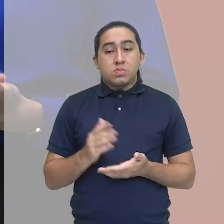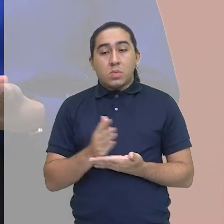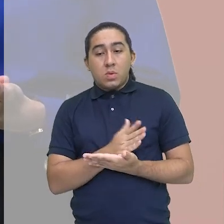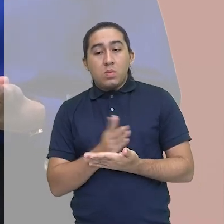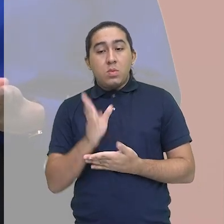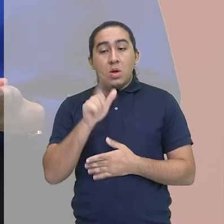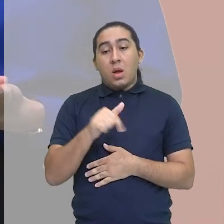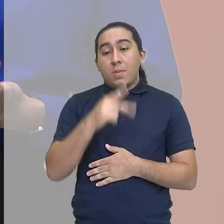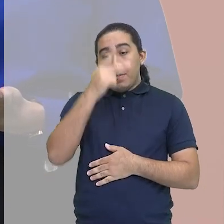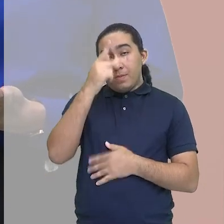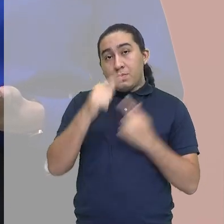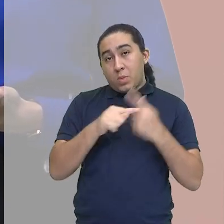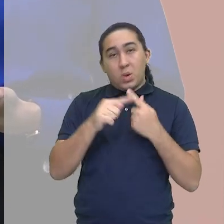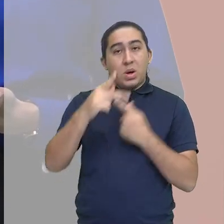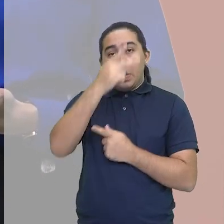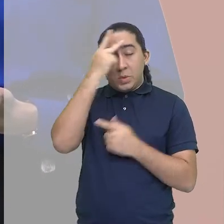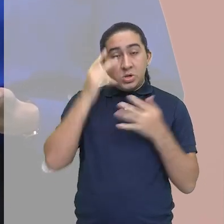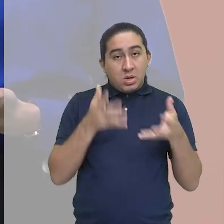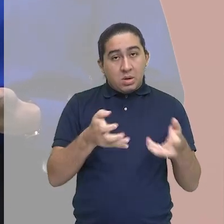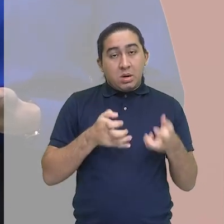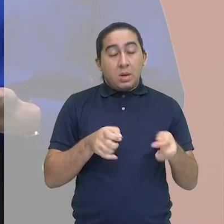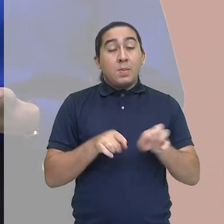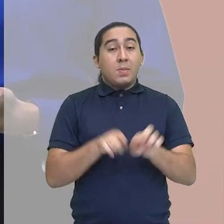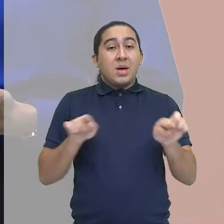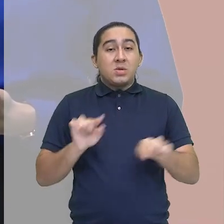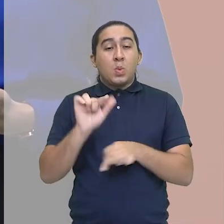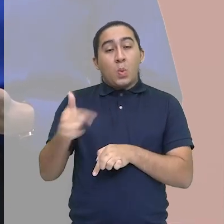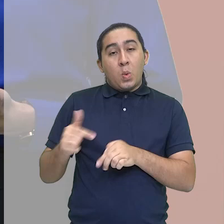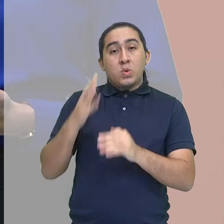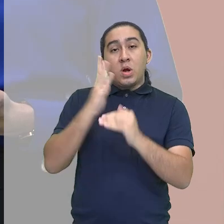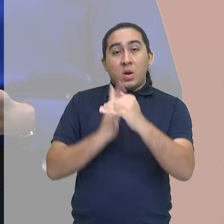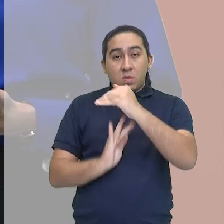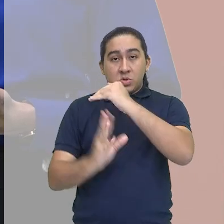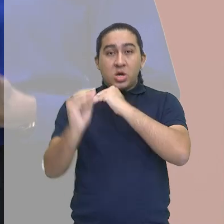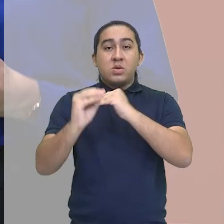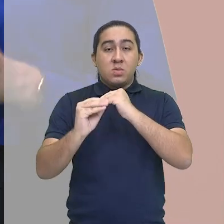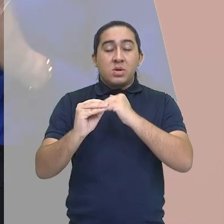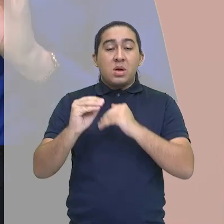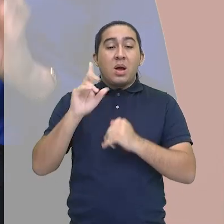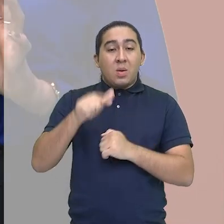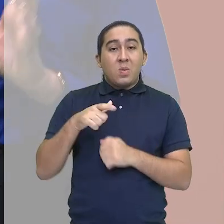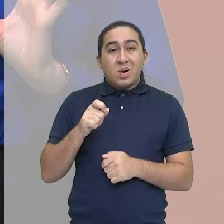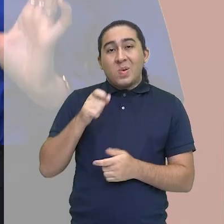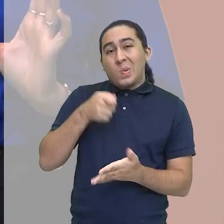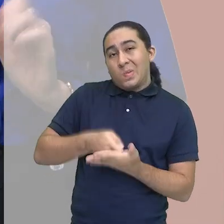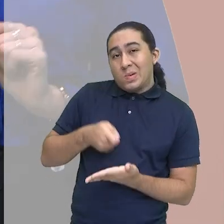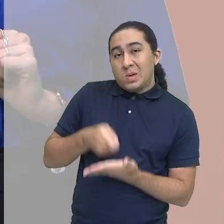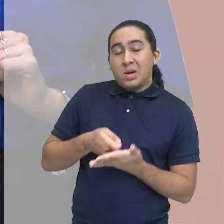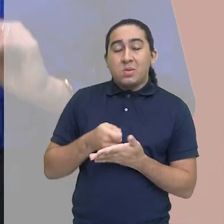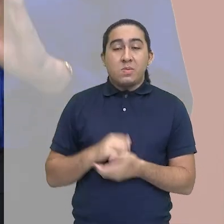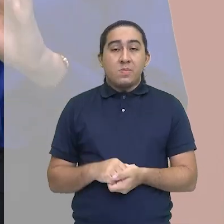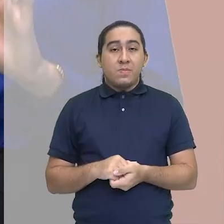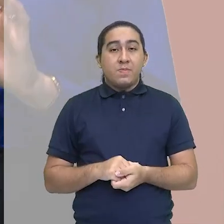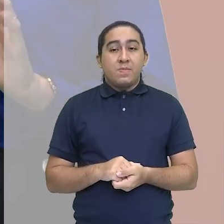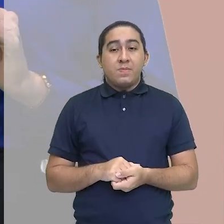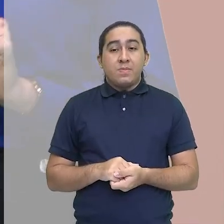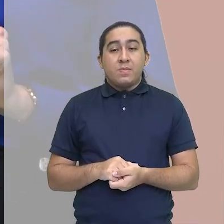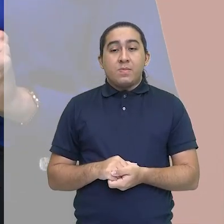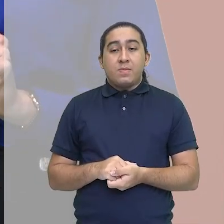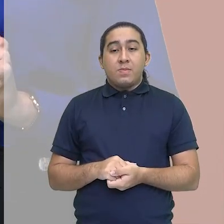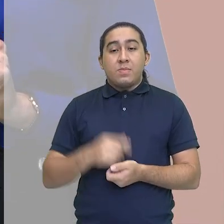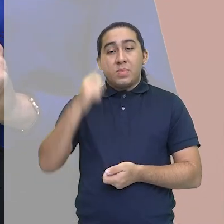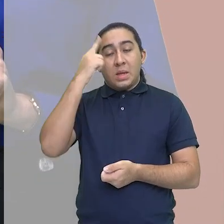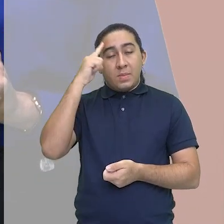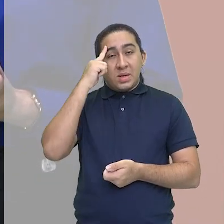forma voluntária. Já os refugiados ambientais, não, eles vão ser forçados. Então, imaginem, por exemplo, que aconteceu ali